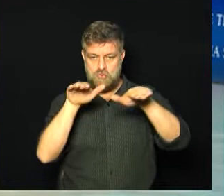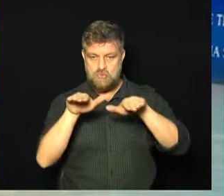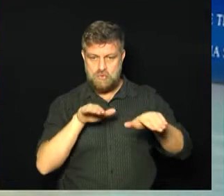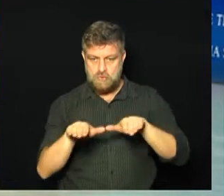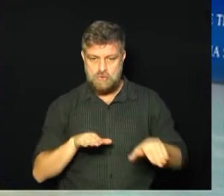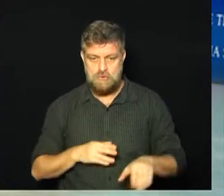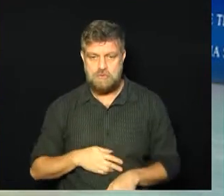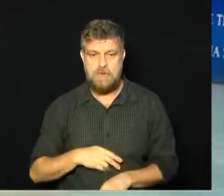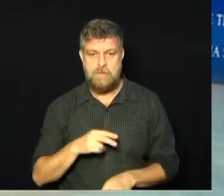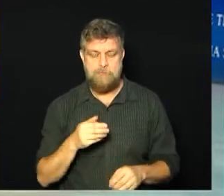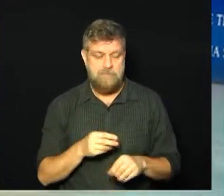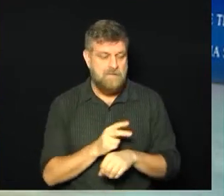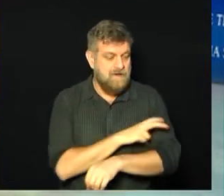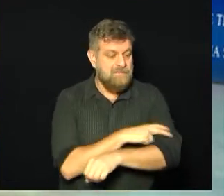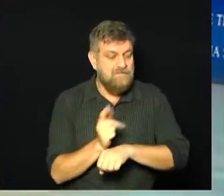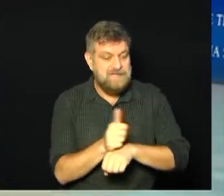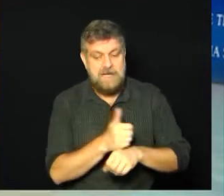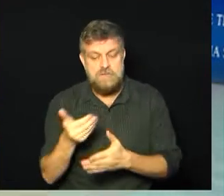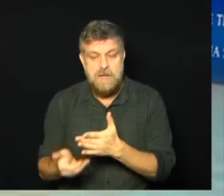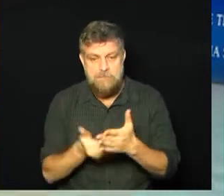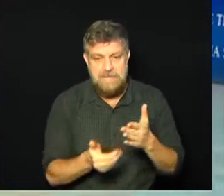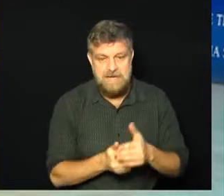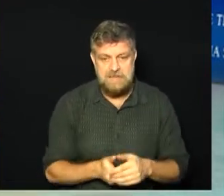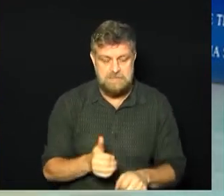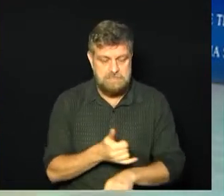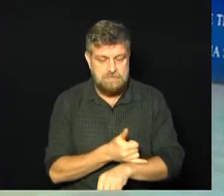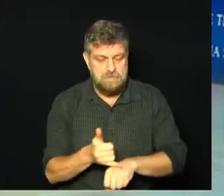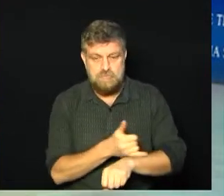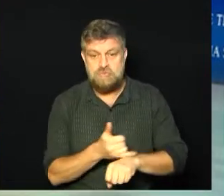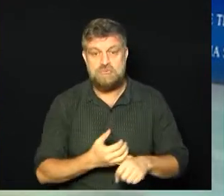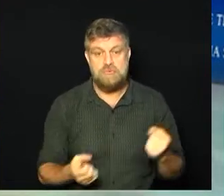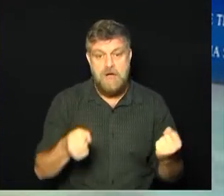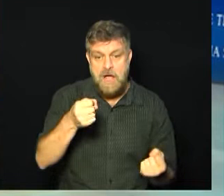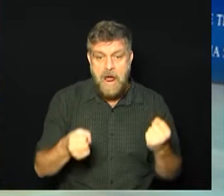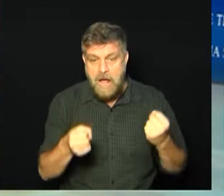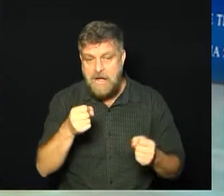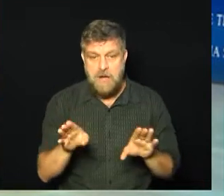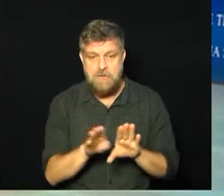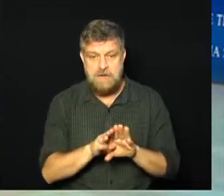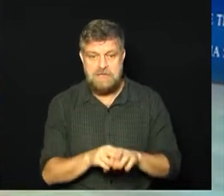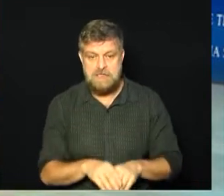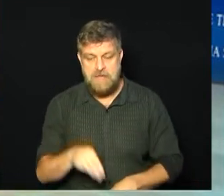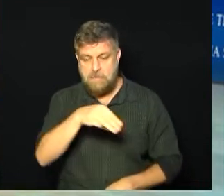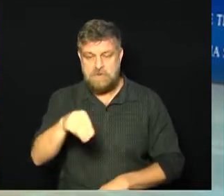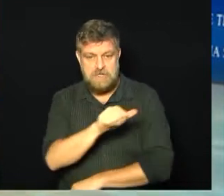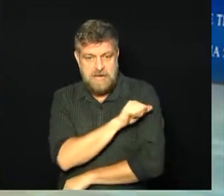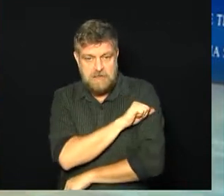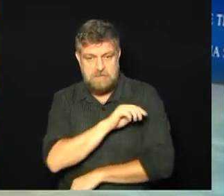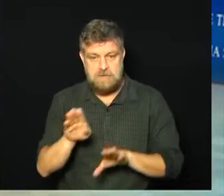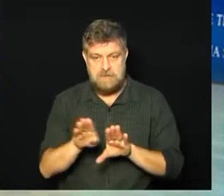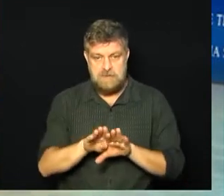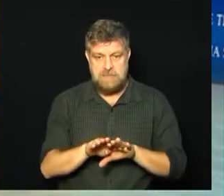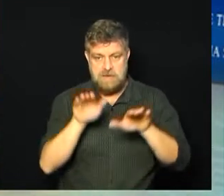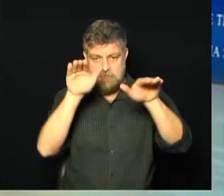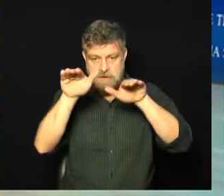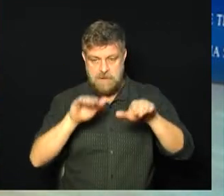de prevenção de perdas, funileiro de veículos, lubrificador de automóveis, monitor de alunos, montador de estruturas